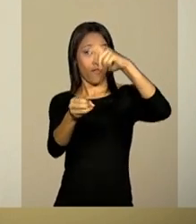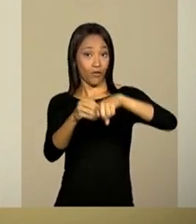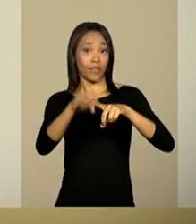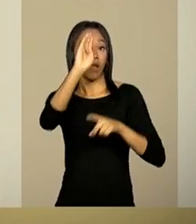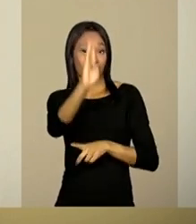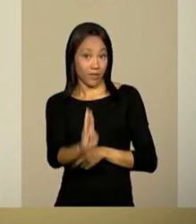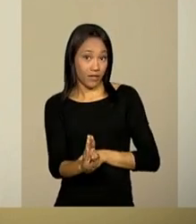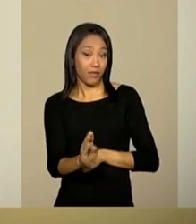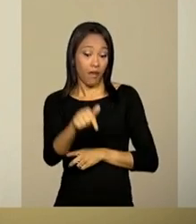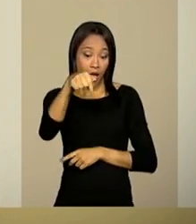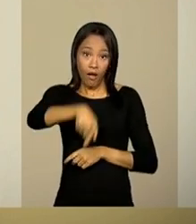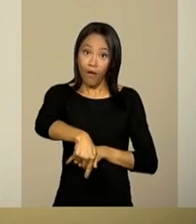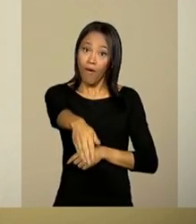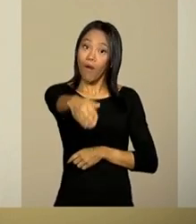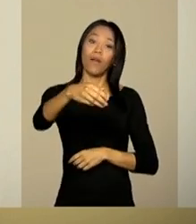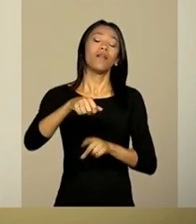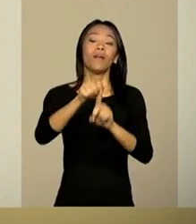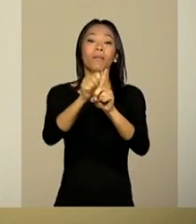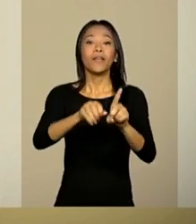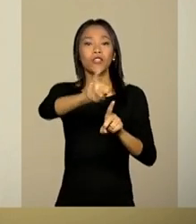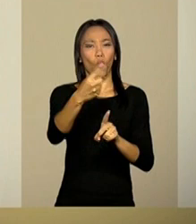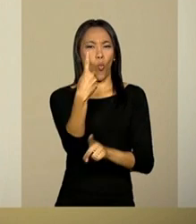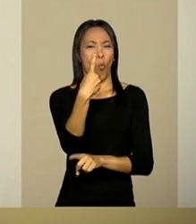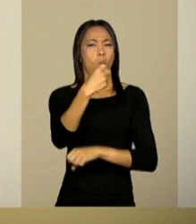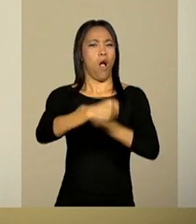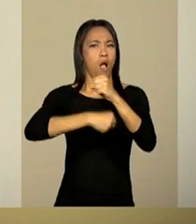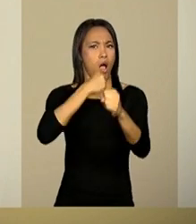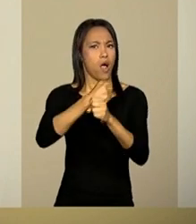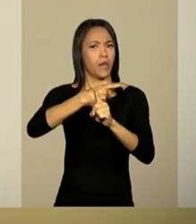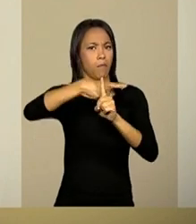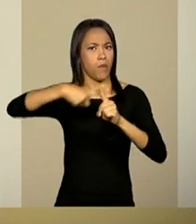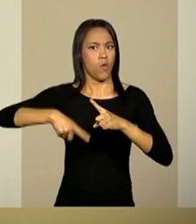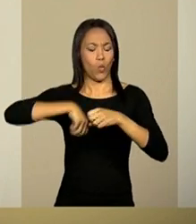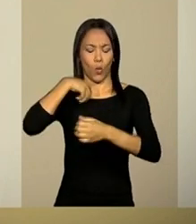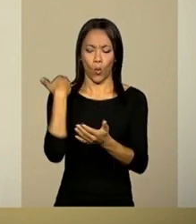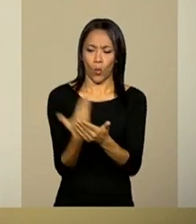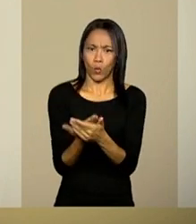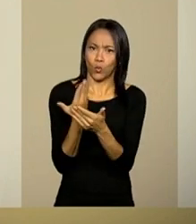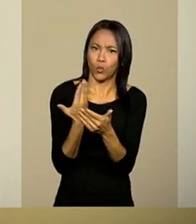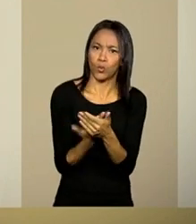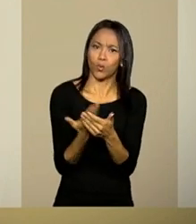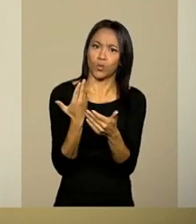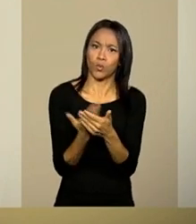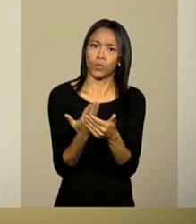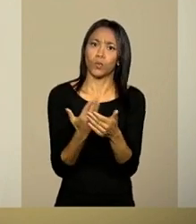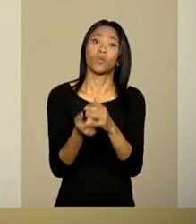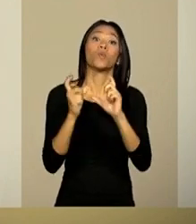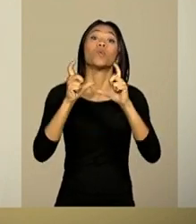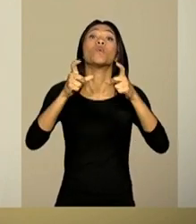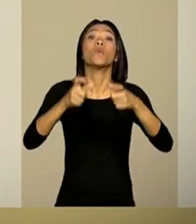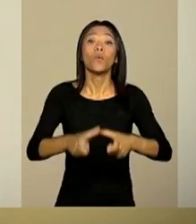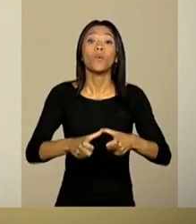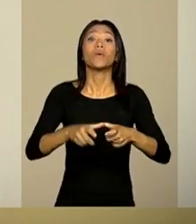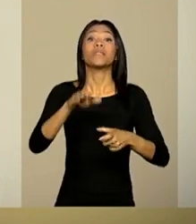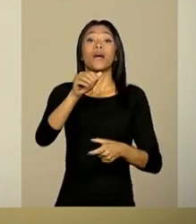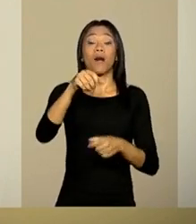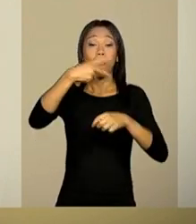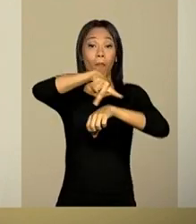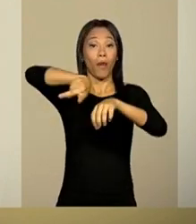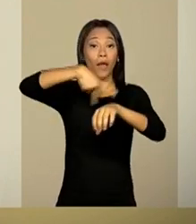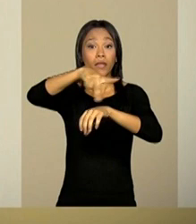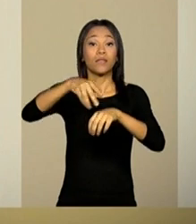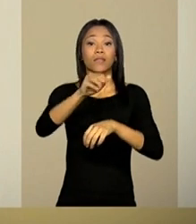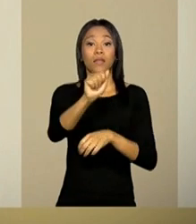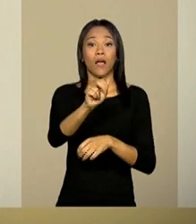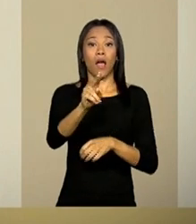agora em Janeiro Luciano depois de um ano e meio de muito estudo na universidade de Sidney na Austrália Ela contou